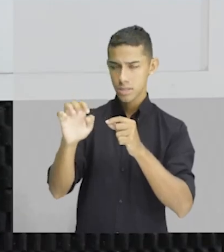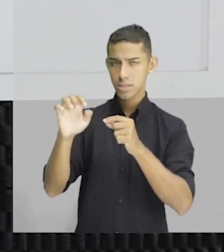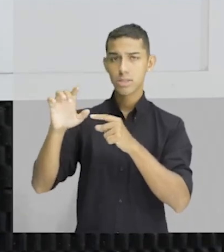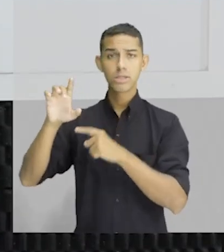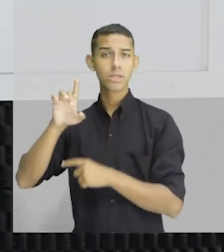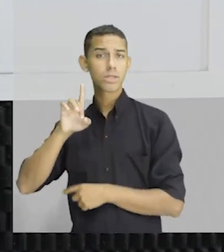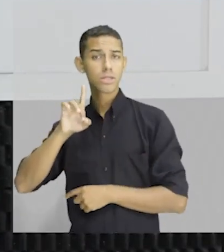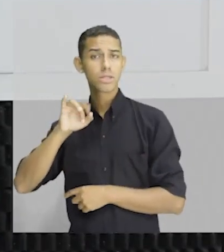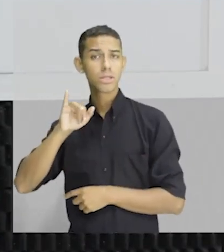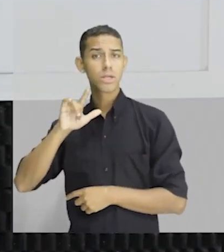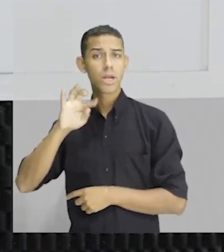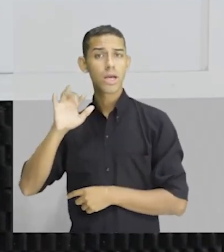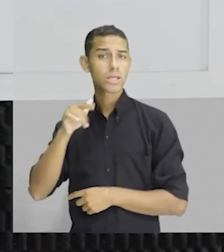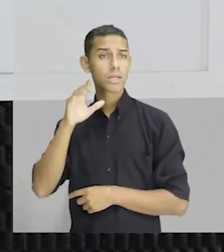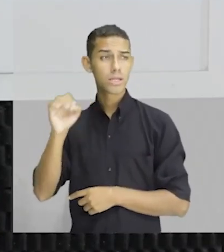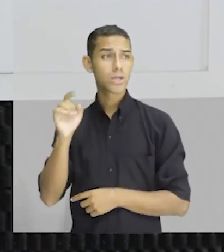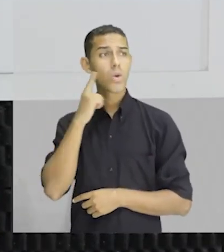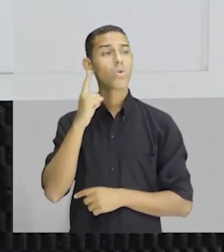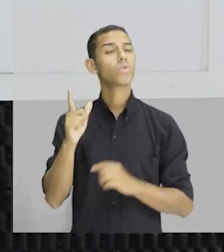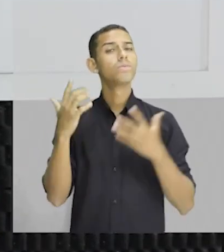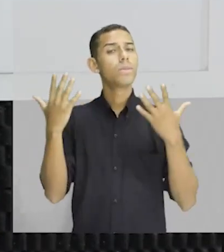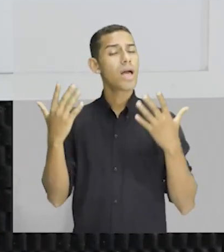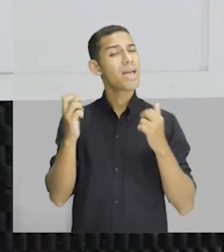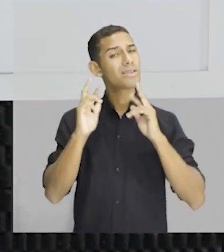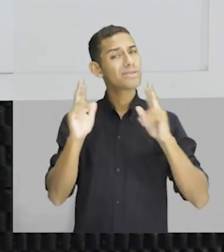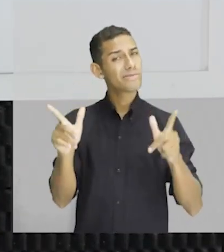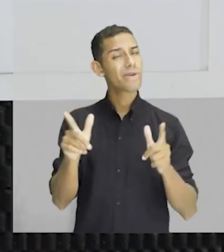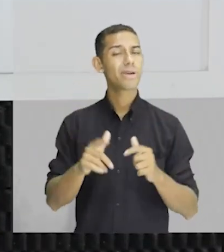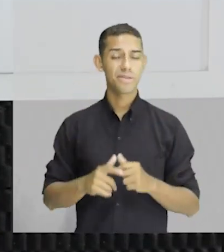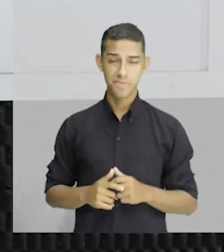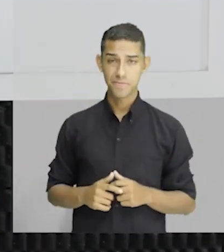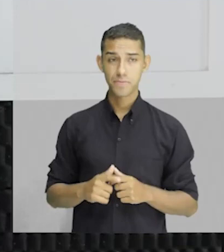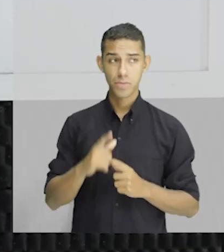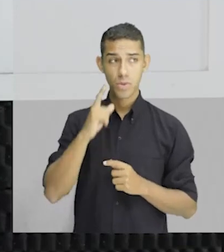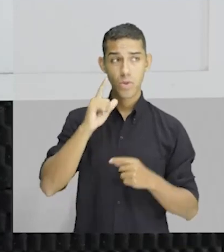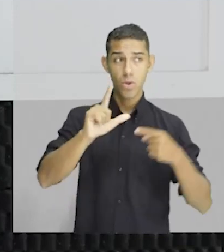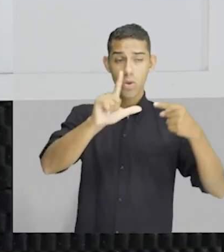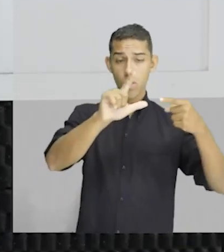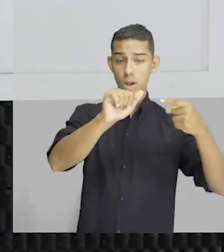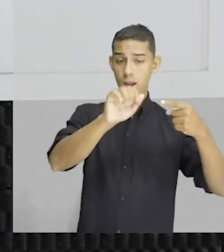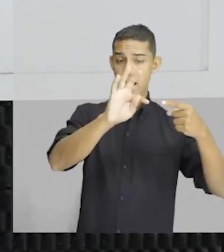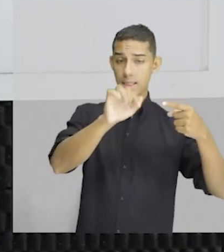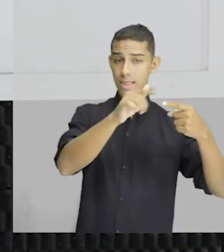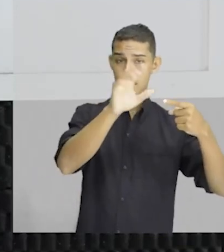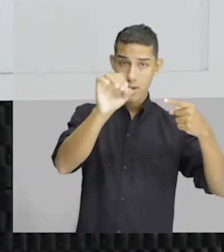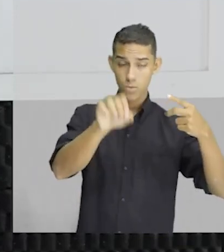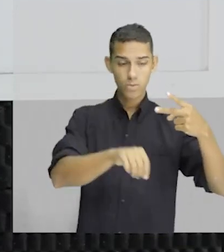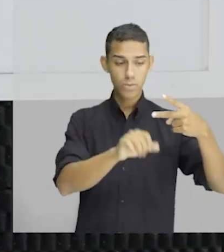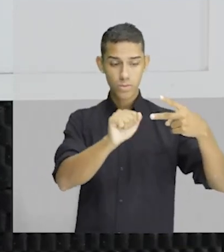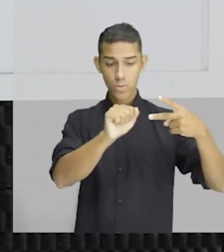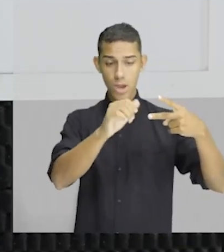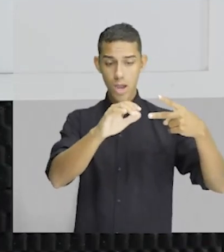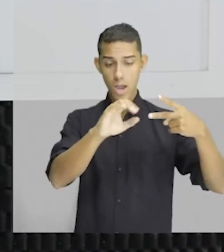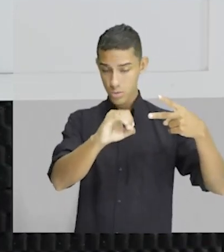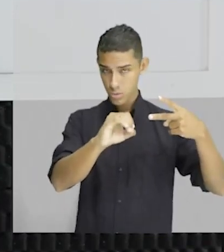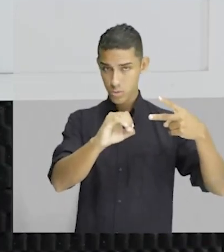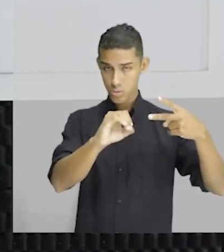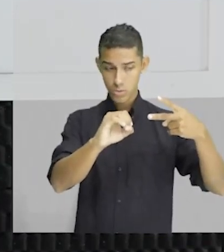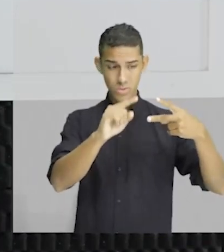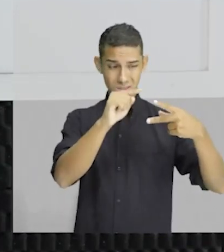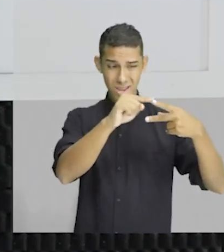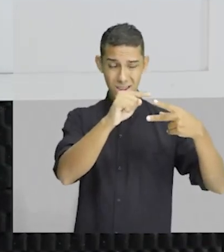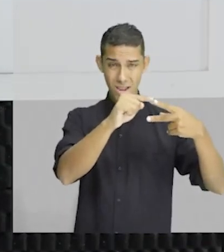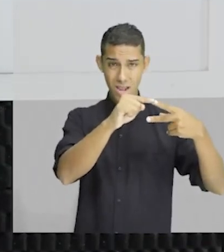dimensão, ele vai ser diferente para o latão e para o aço. O do latão é maior do que o do aço, é